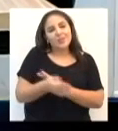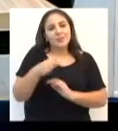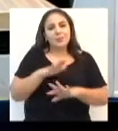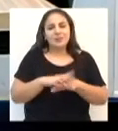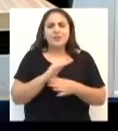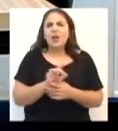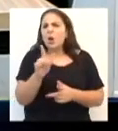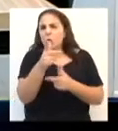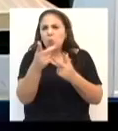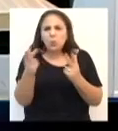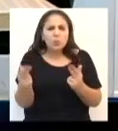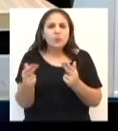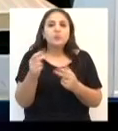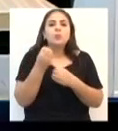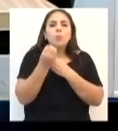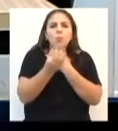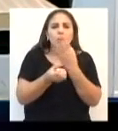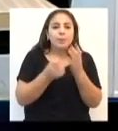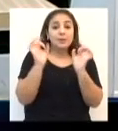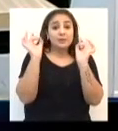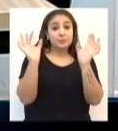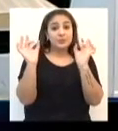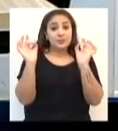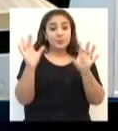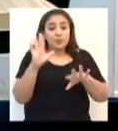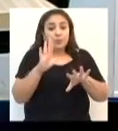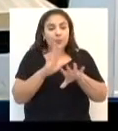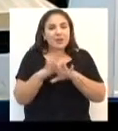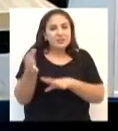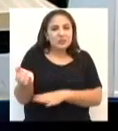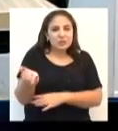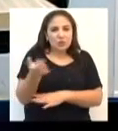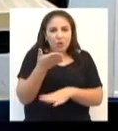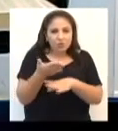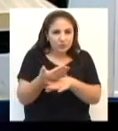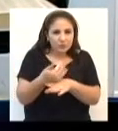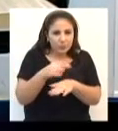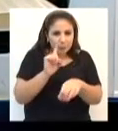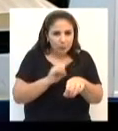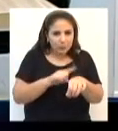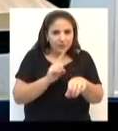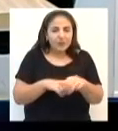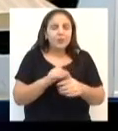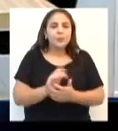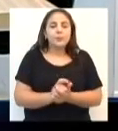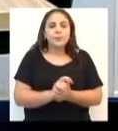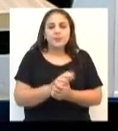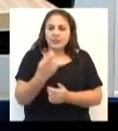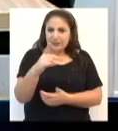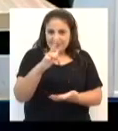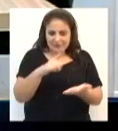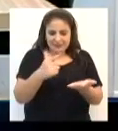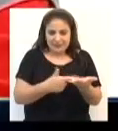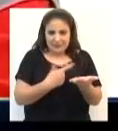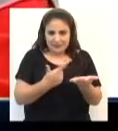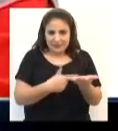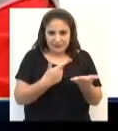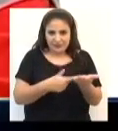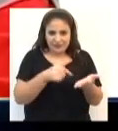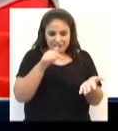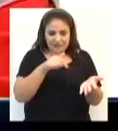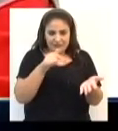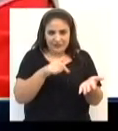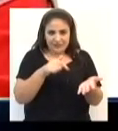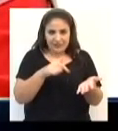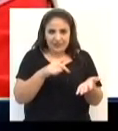dos teus poemas, especialmente os teus poemas mais recentes, deste livro aqui, do Canto Rude